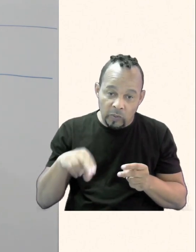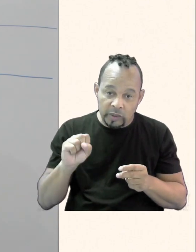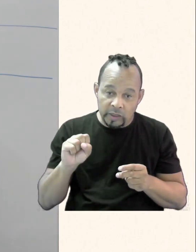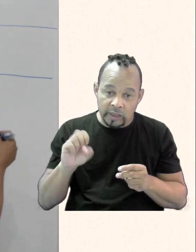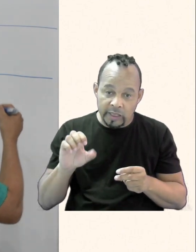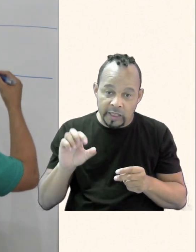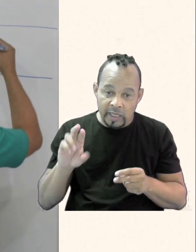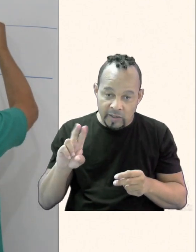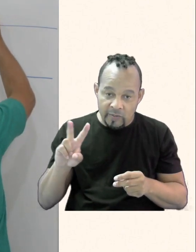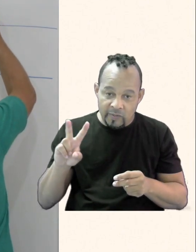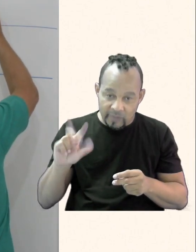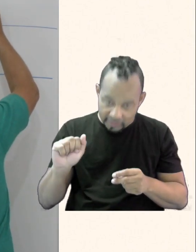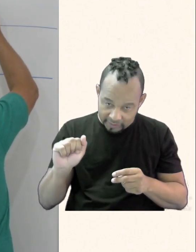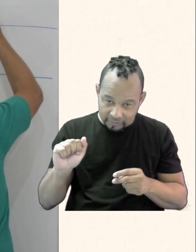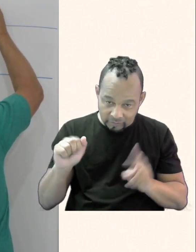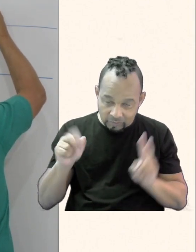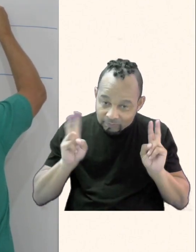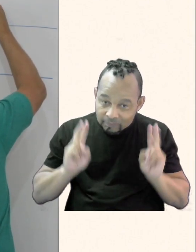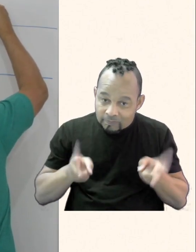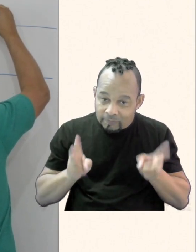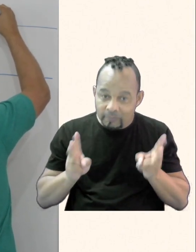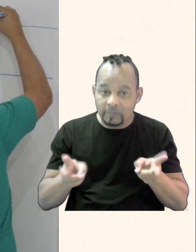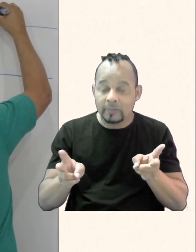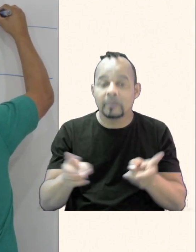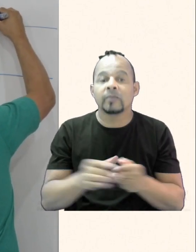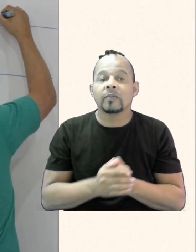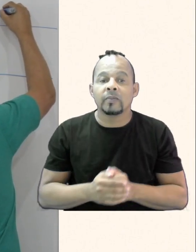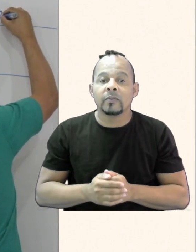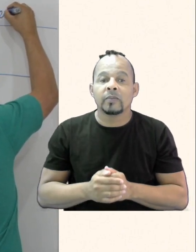potencial e trabalho de uma força